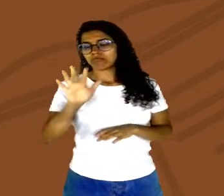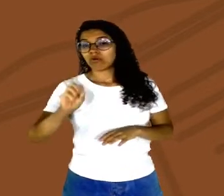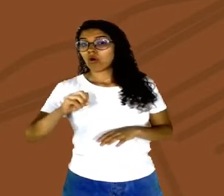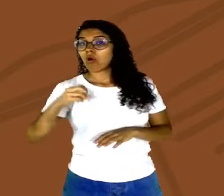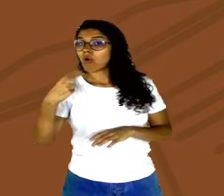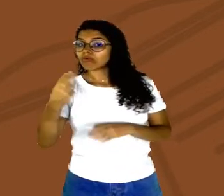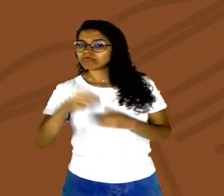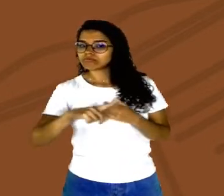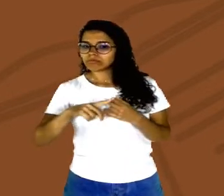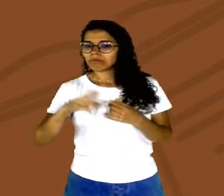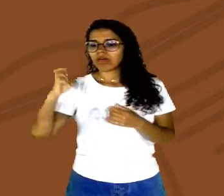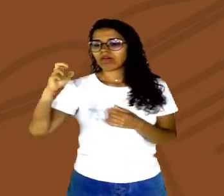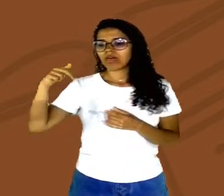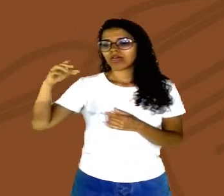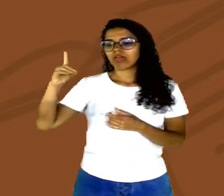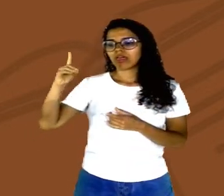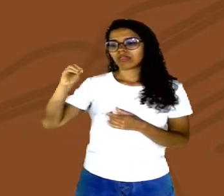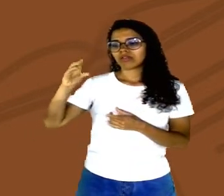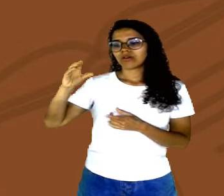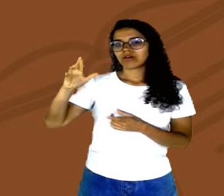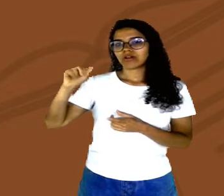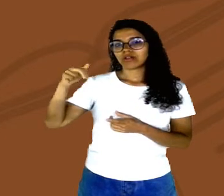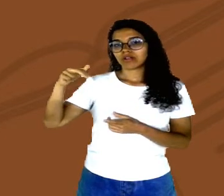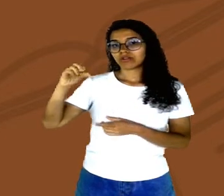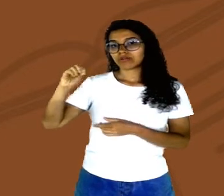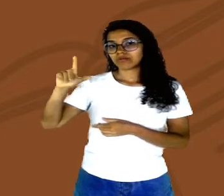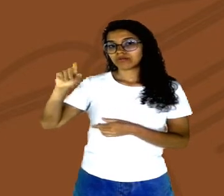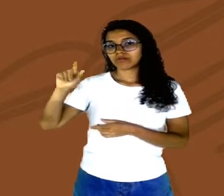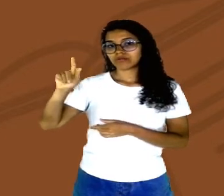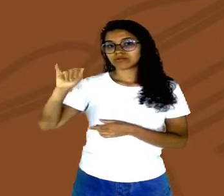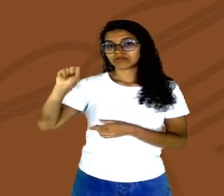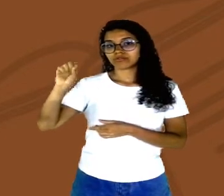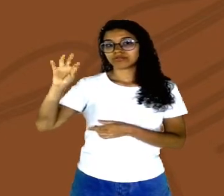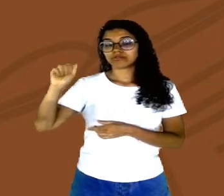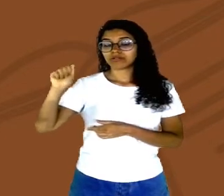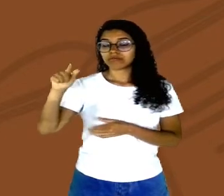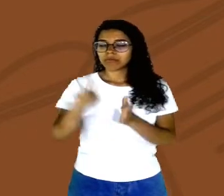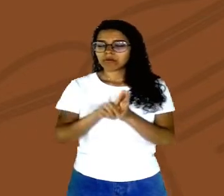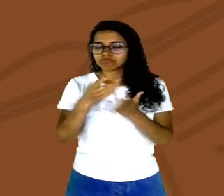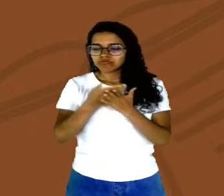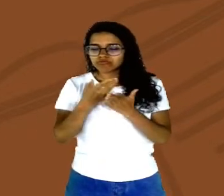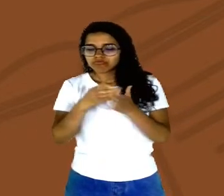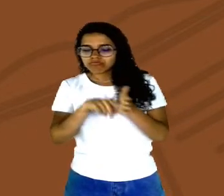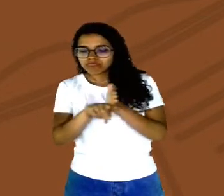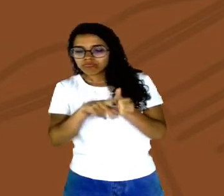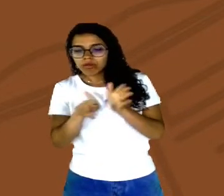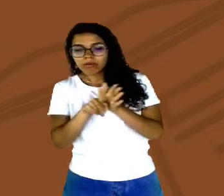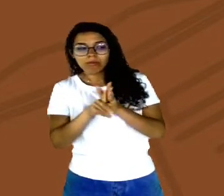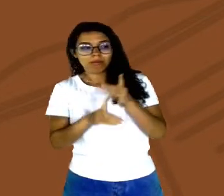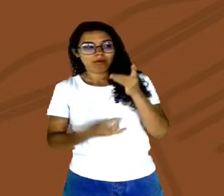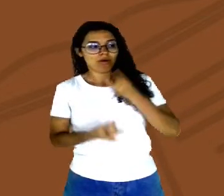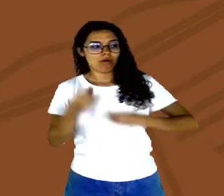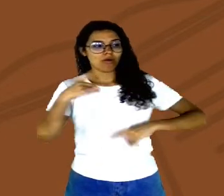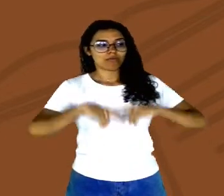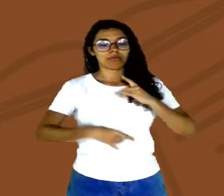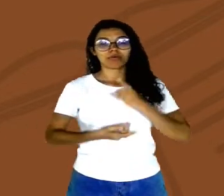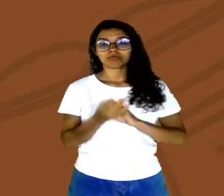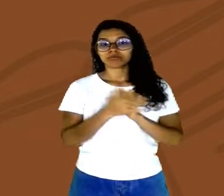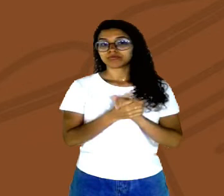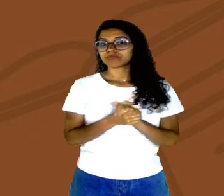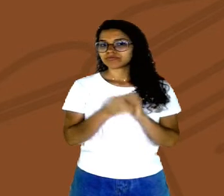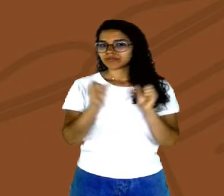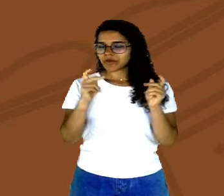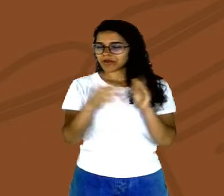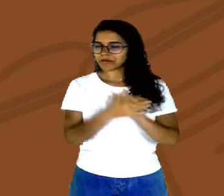um endocrinologista. Um médico aí que estuda aí a questão dos hormônios, tá certo? Fica a dica, hashtag fica a dica,